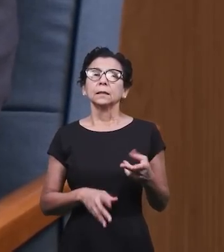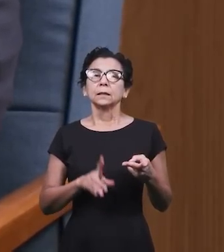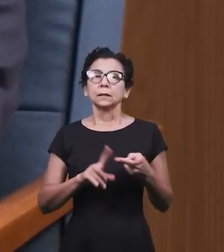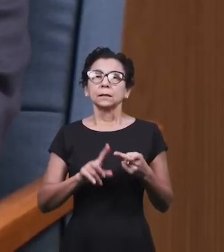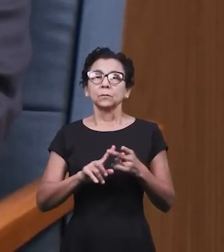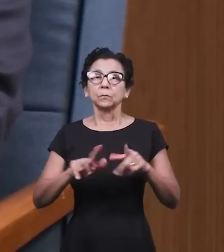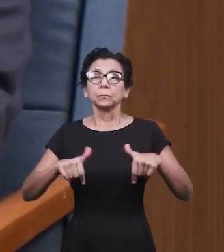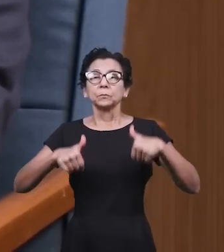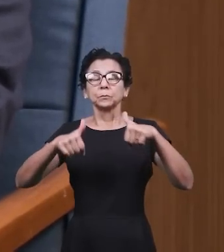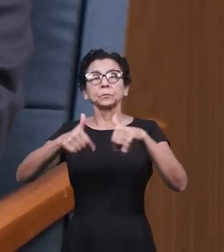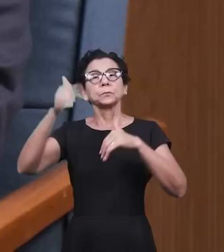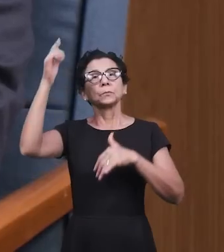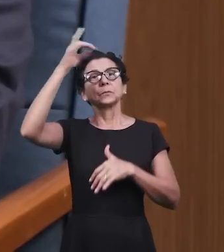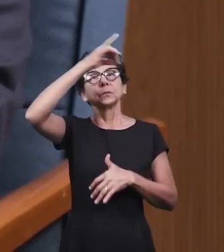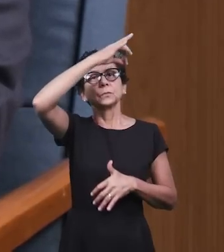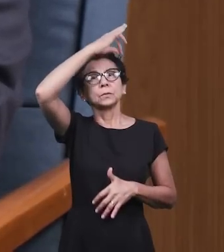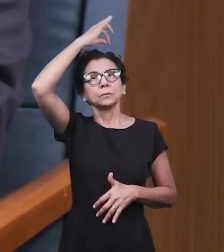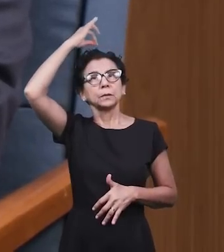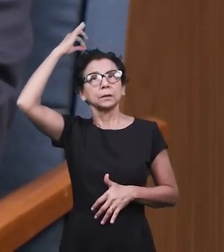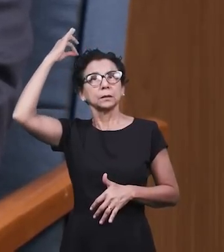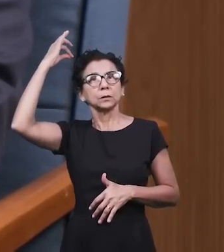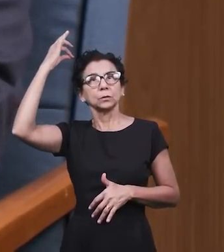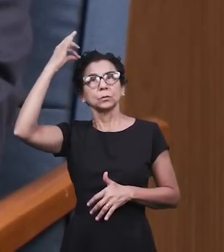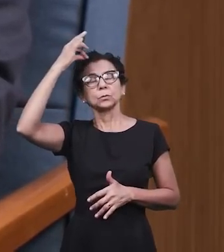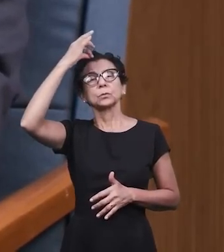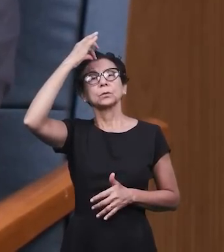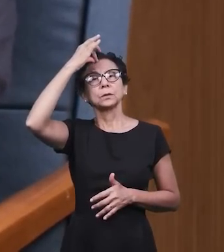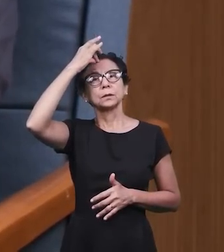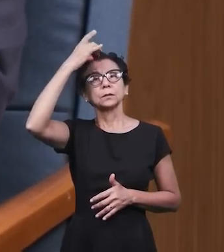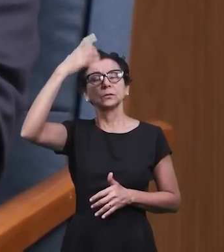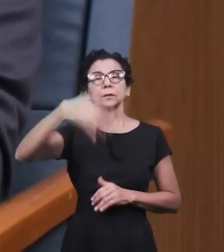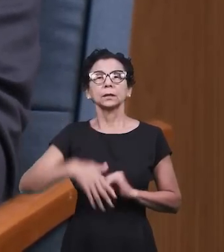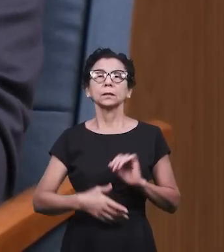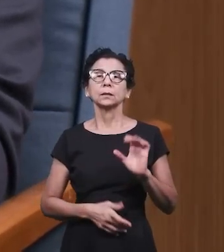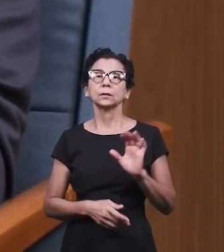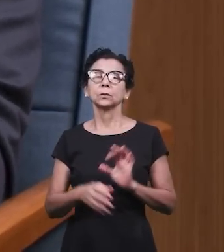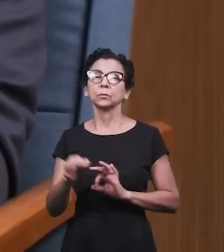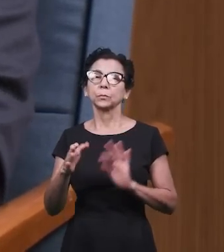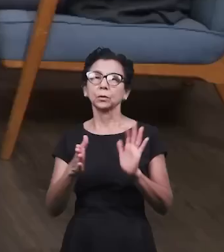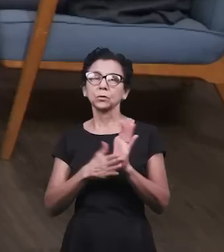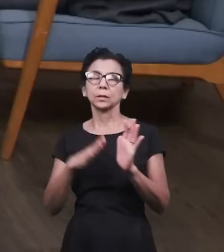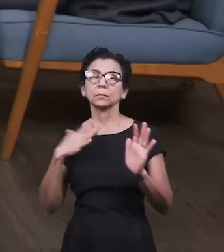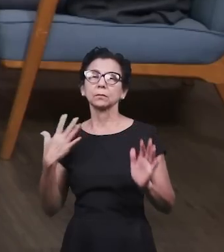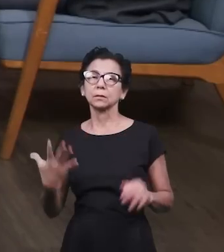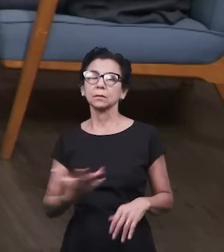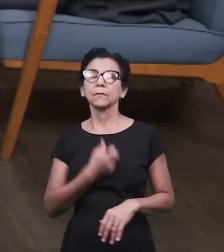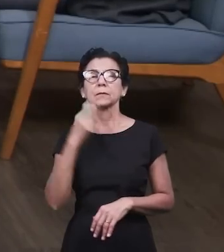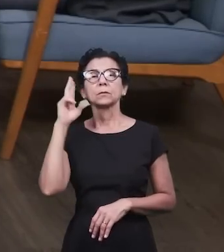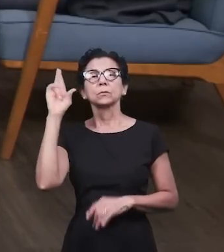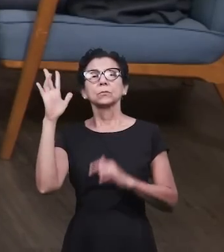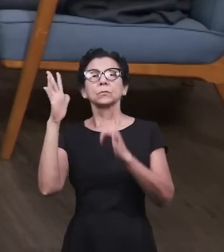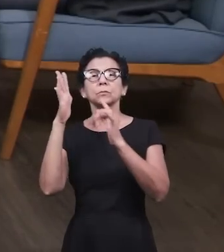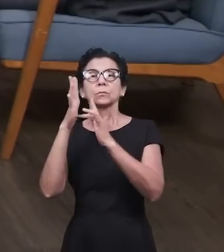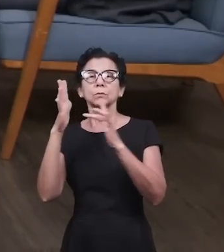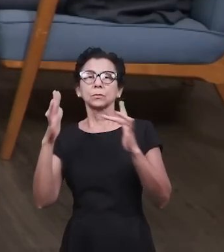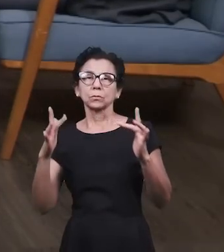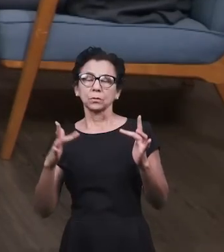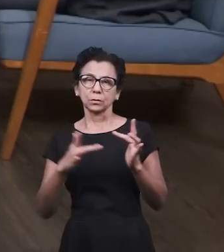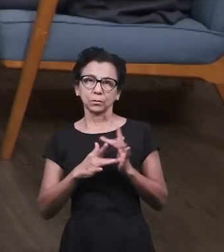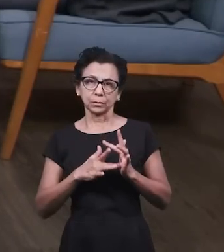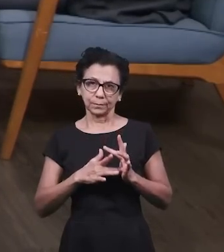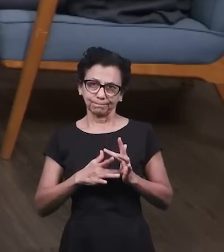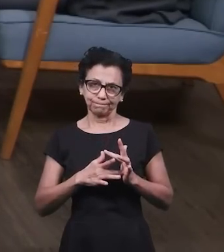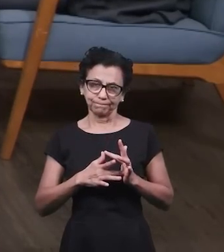Santo e, claro, a pessoa do Senhor Jesus, ao projeto de resgate, de salvação de